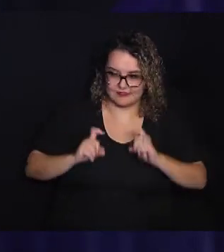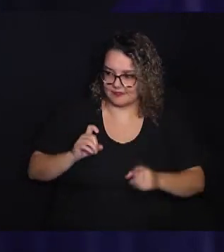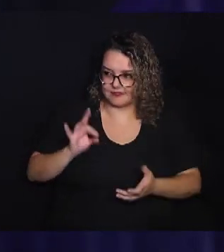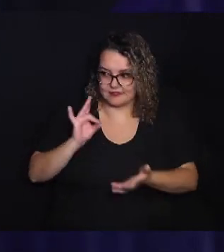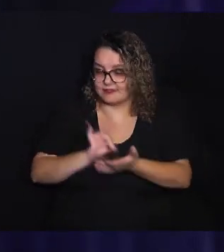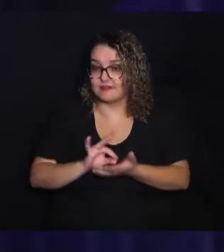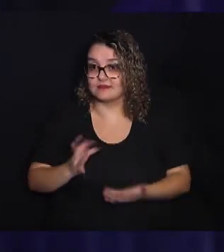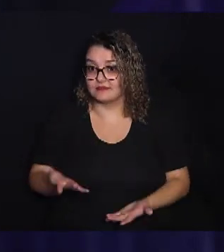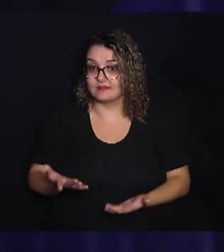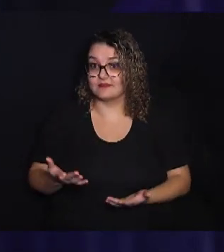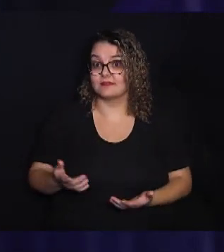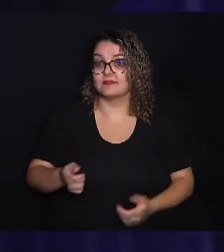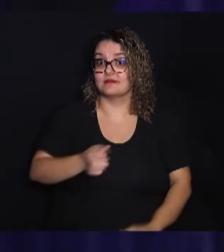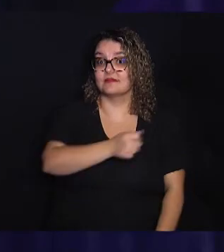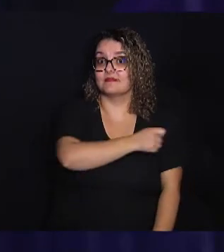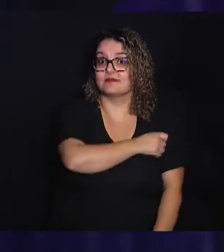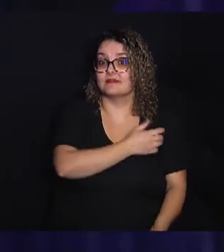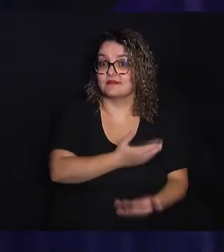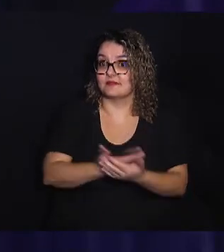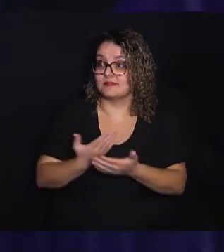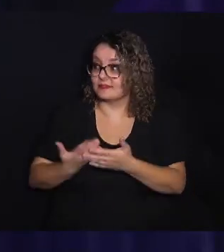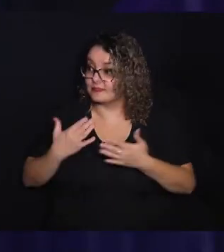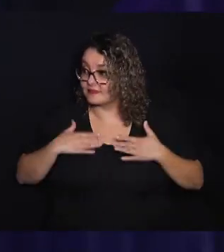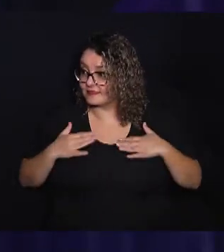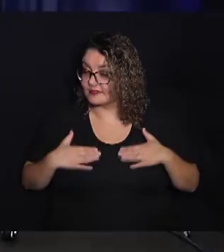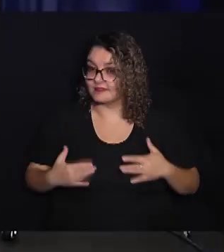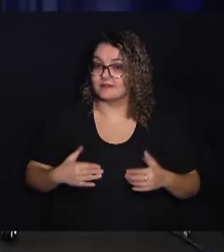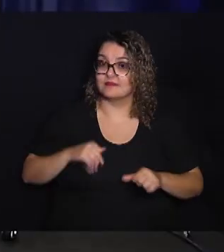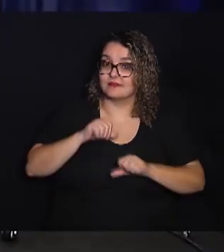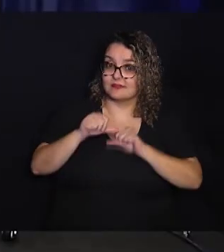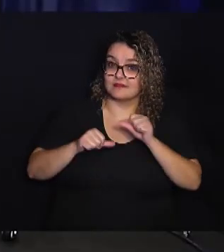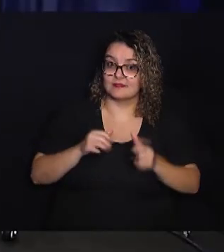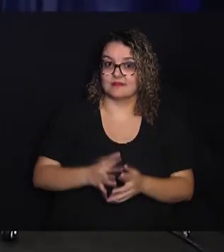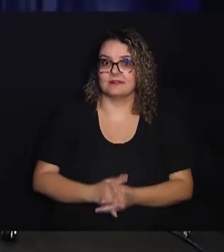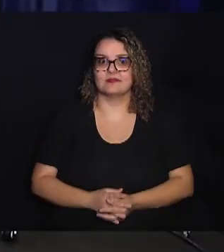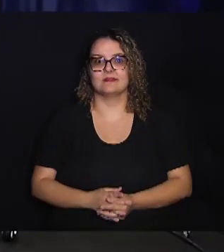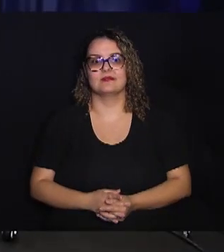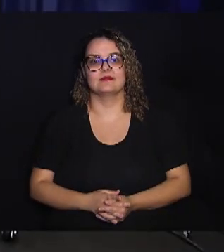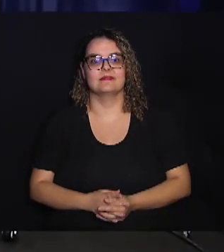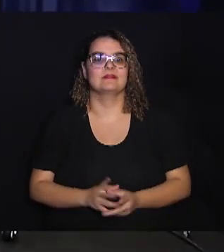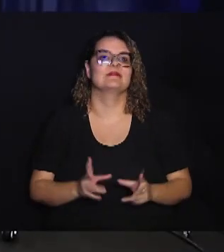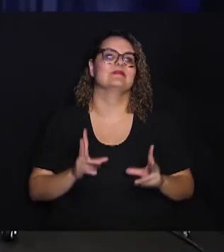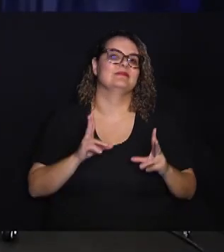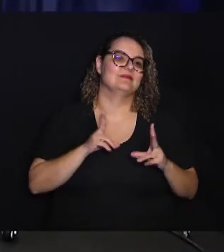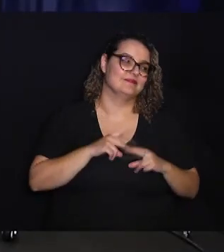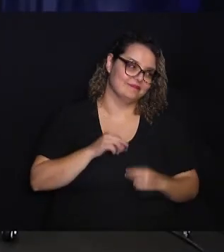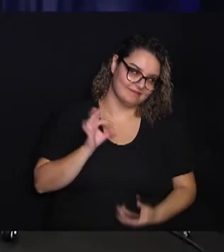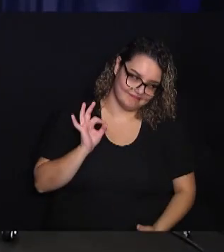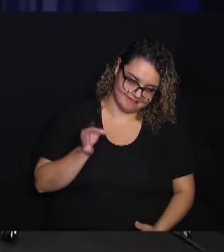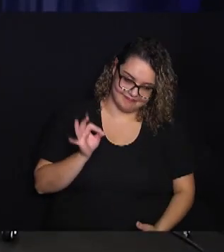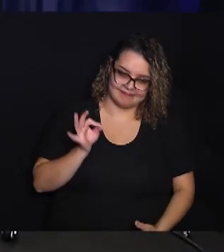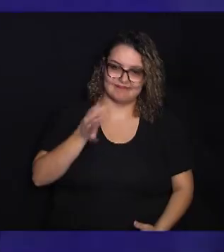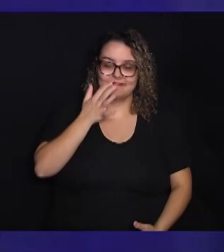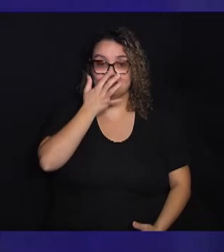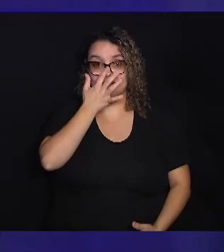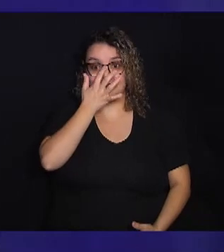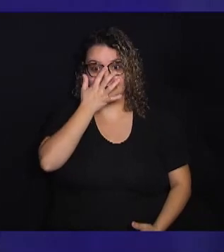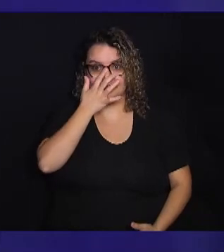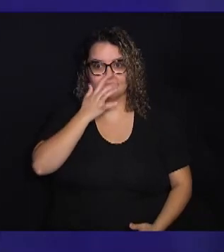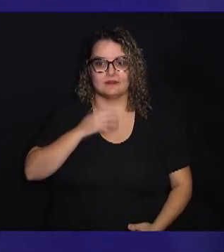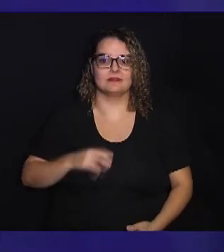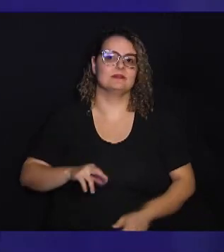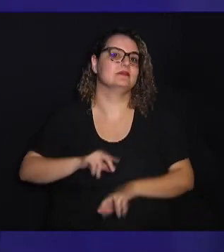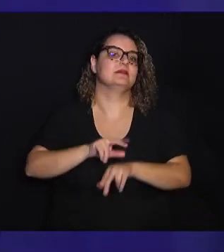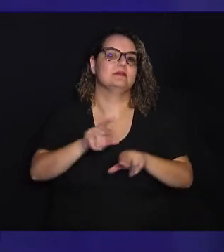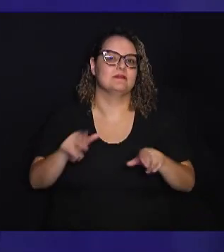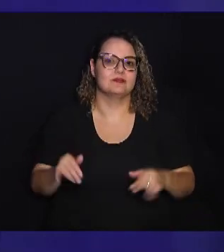e através das aulas de dança, de corpo, isso modificou? Nossa, com certeza. São muitos casos,